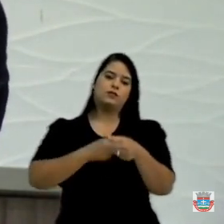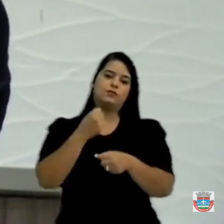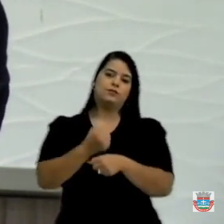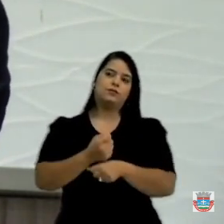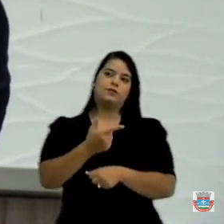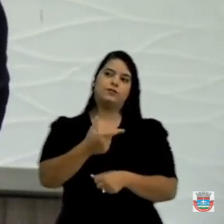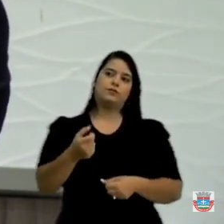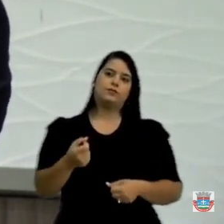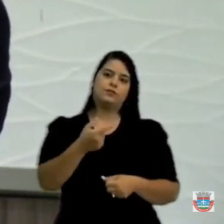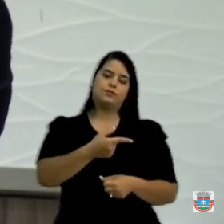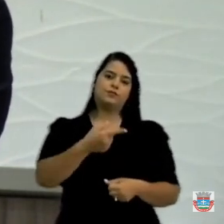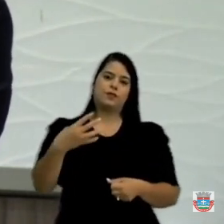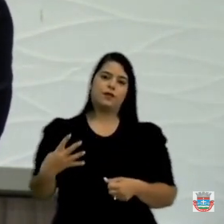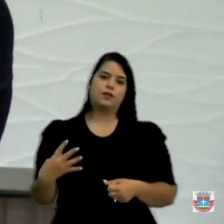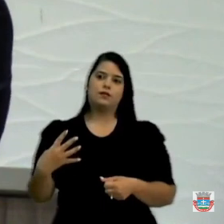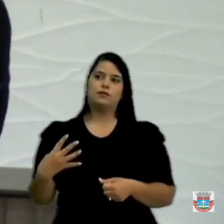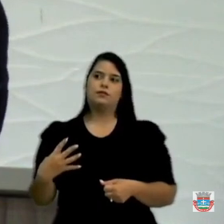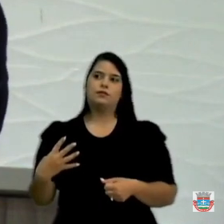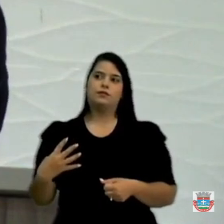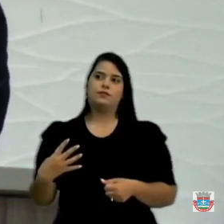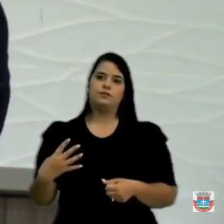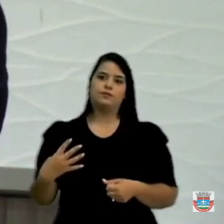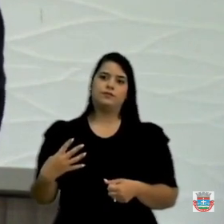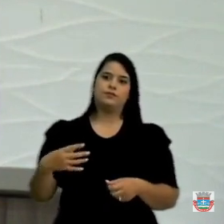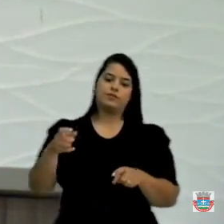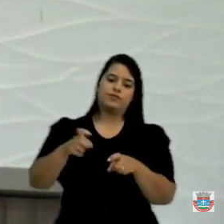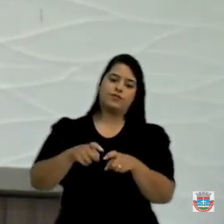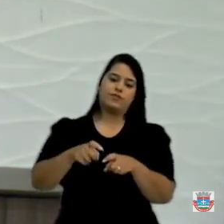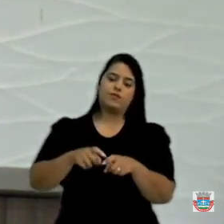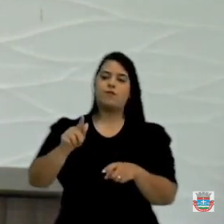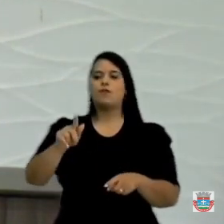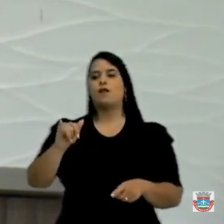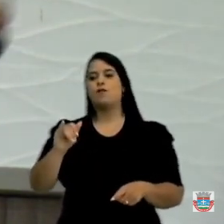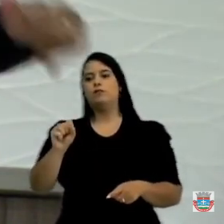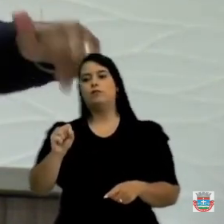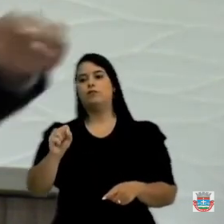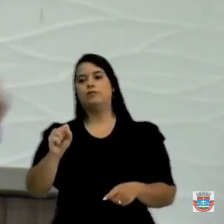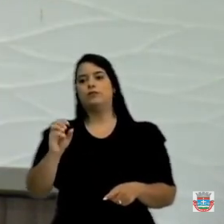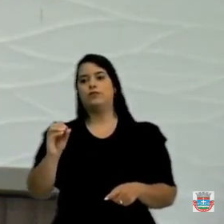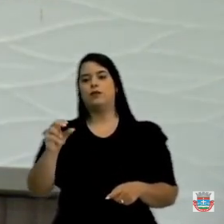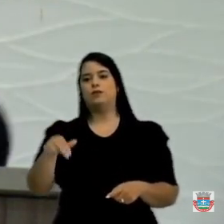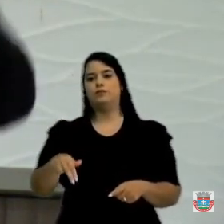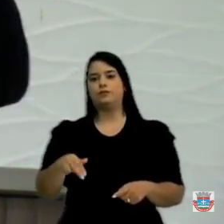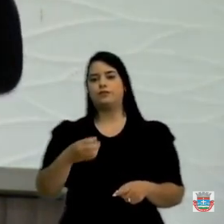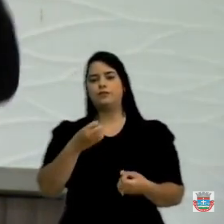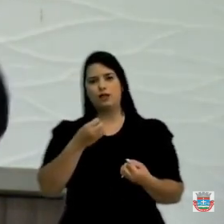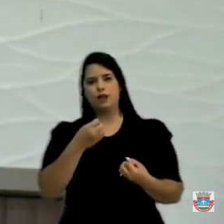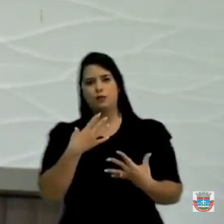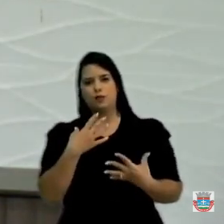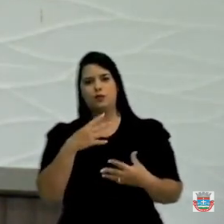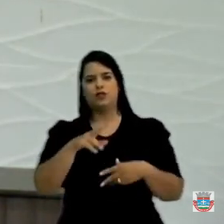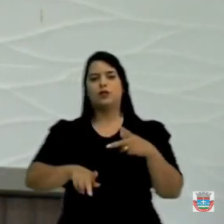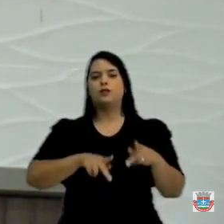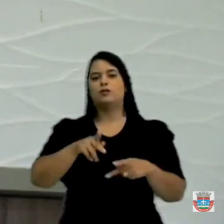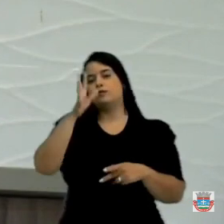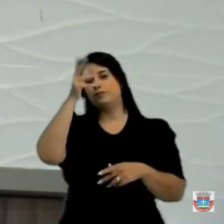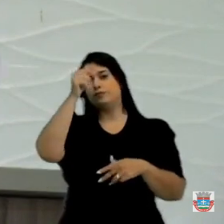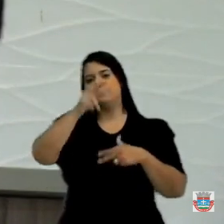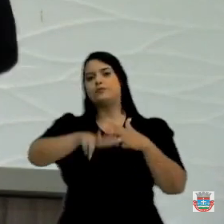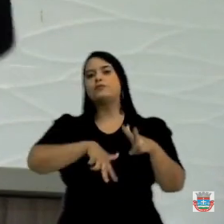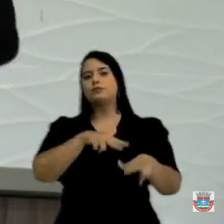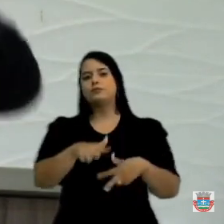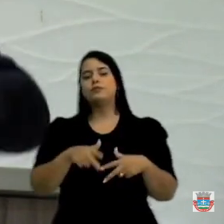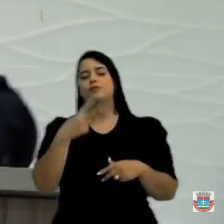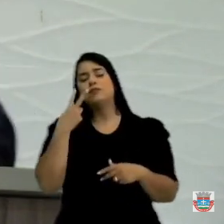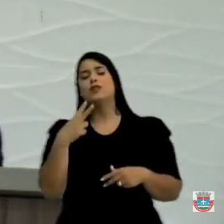direito. Doutor Gilson operando, hein? Ave Maria, vai ser bom. Não é só bom para aqui, não. É bom para o povo de São Bento do Una, que vê